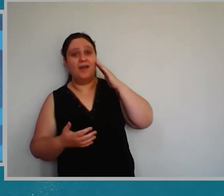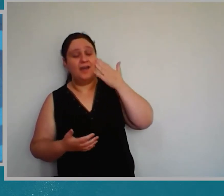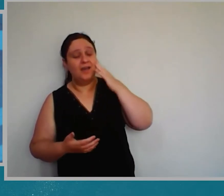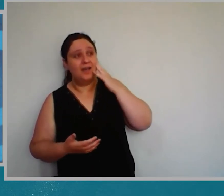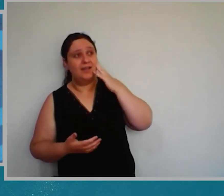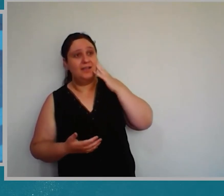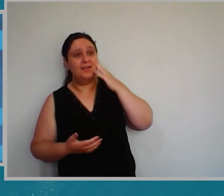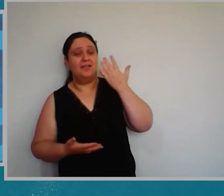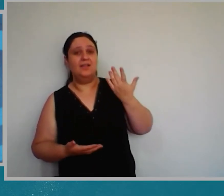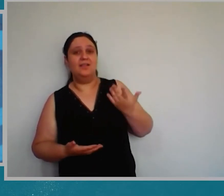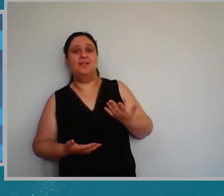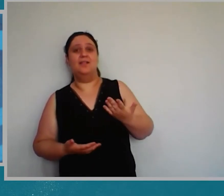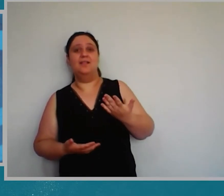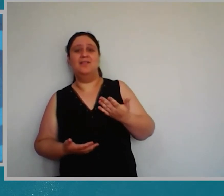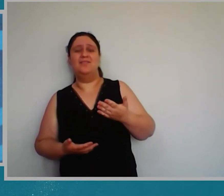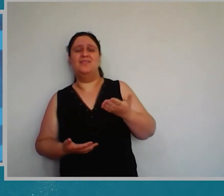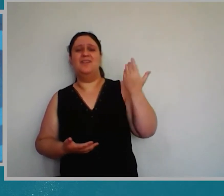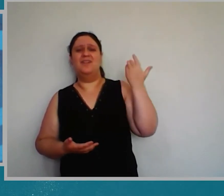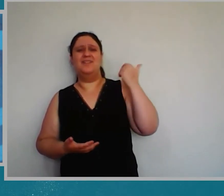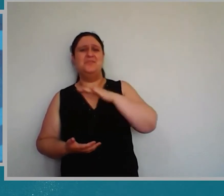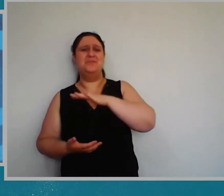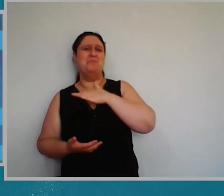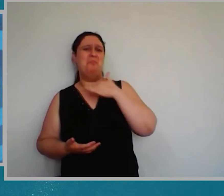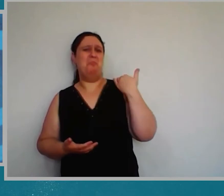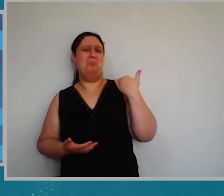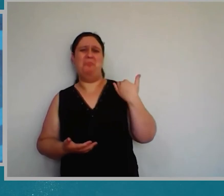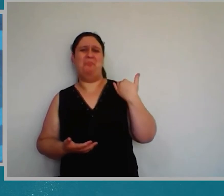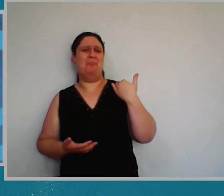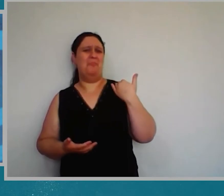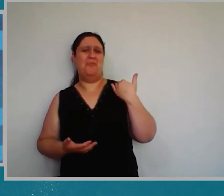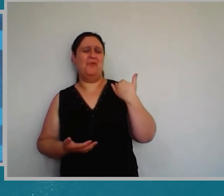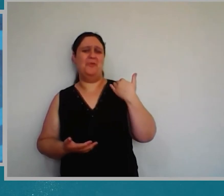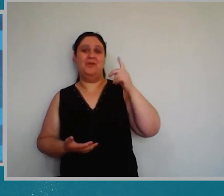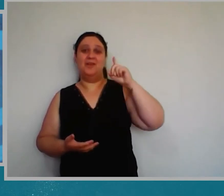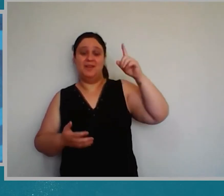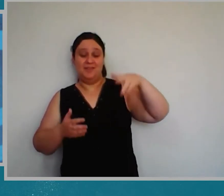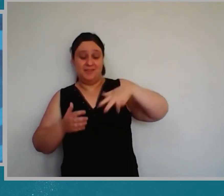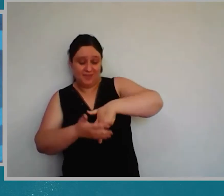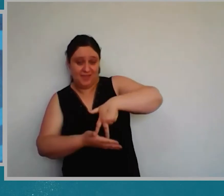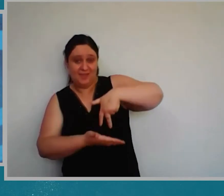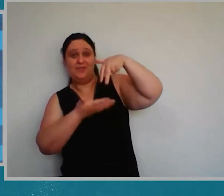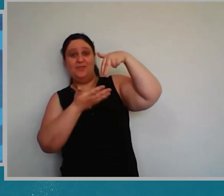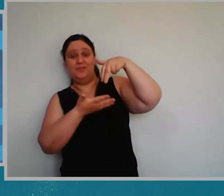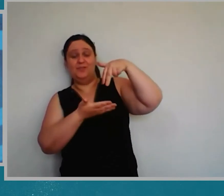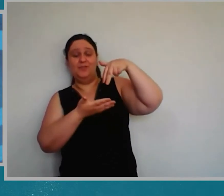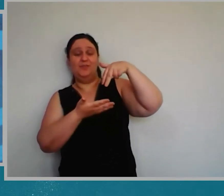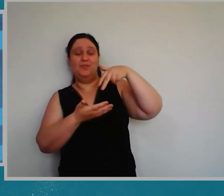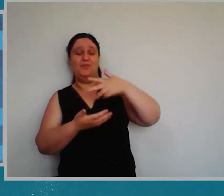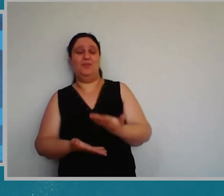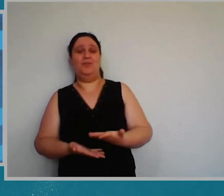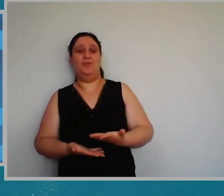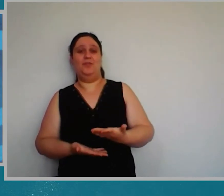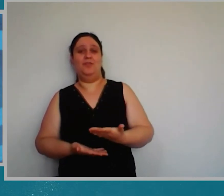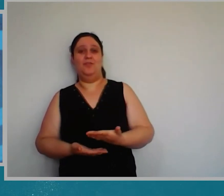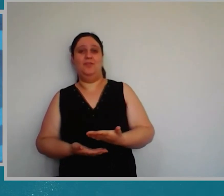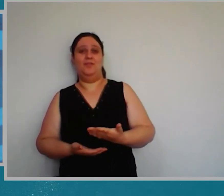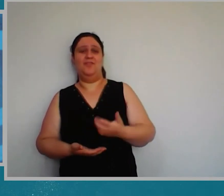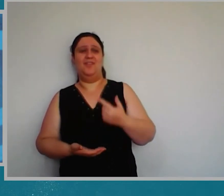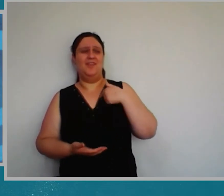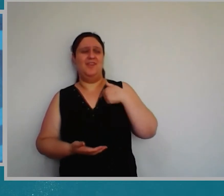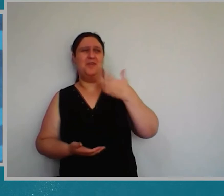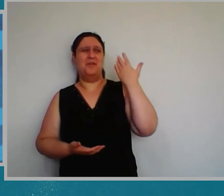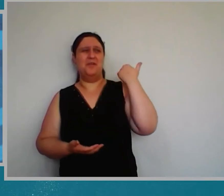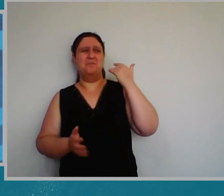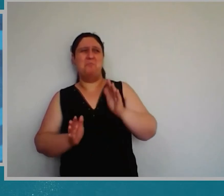Eu era um morto espiritualmente, mas eu fui ressuscitado, juntamente com Cristo. E eu era um pobre nas coisas de